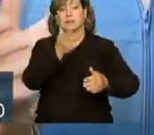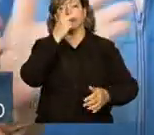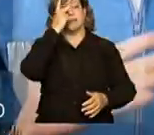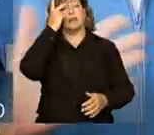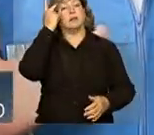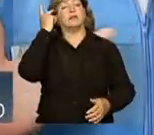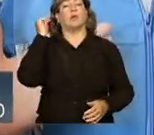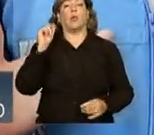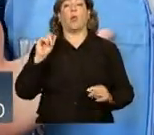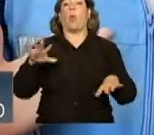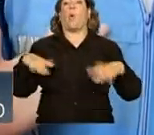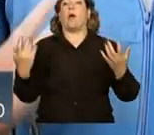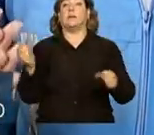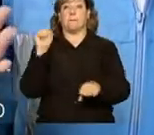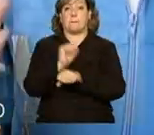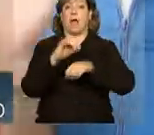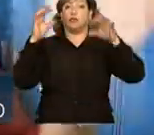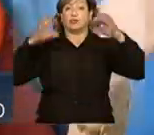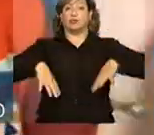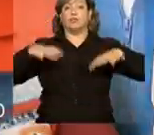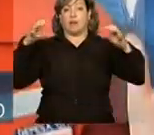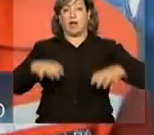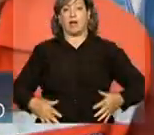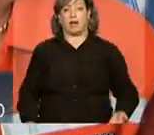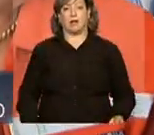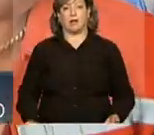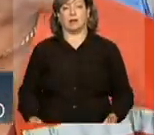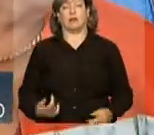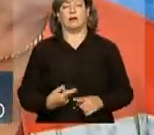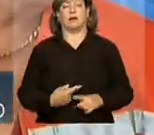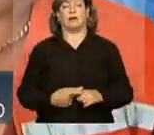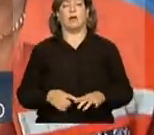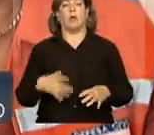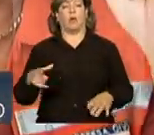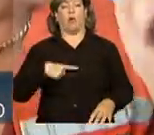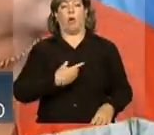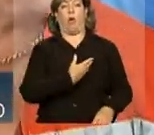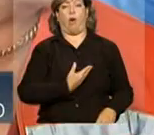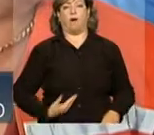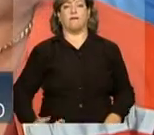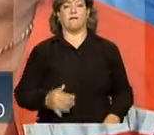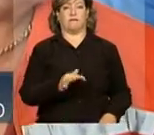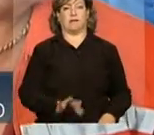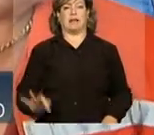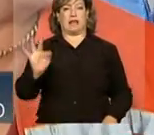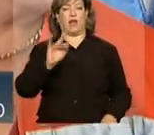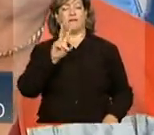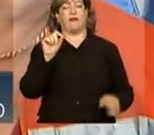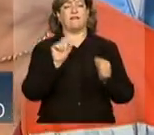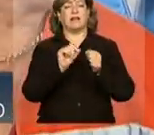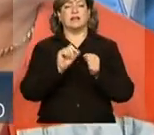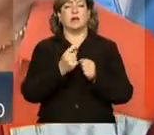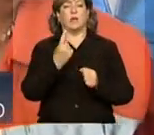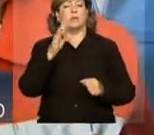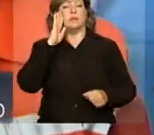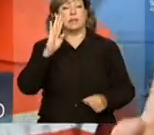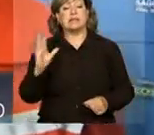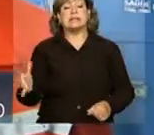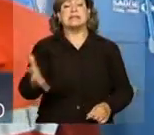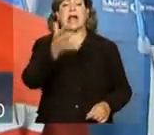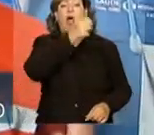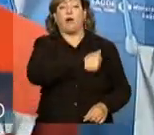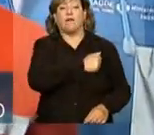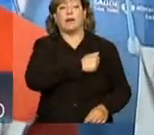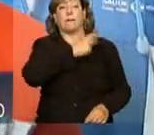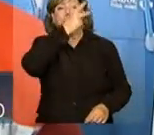hora que parar de chover, né? Primeiro nós vamos, o governo federal aqui vai fazer primeiro uma coisa. Vai resgatar as pessoas que